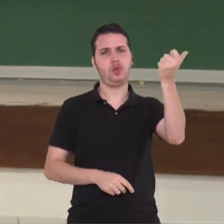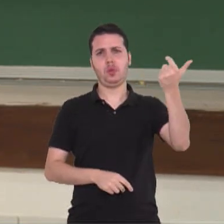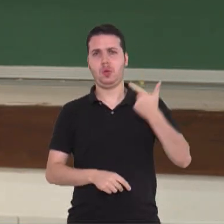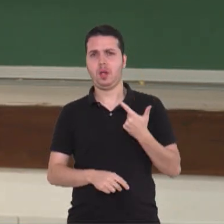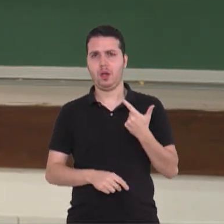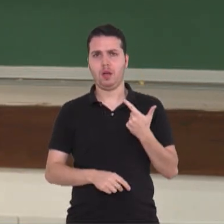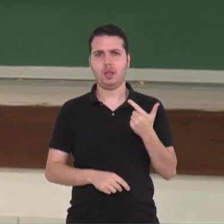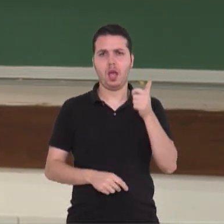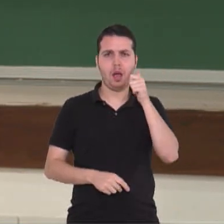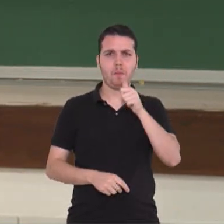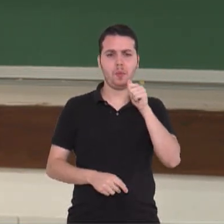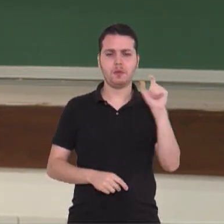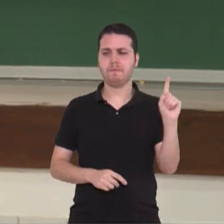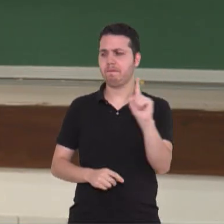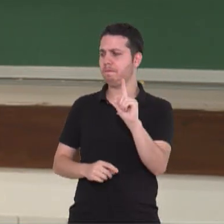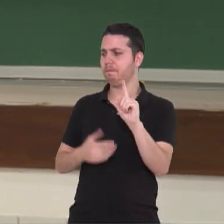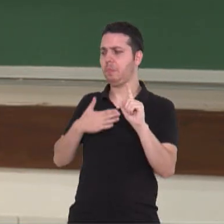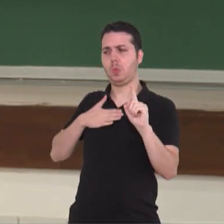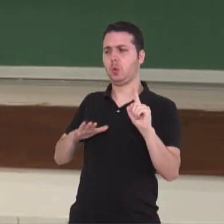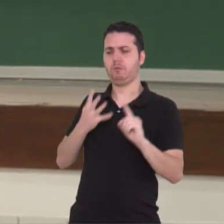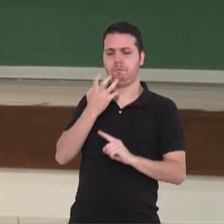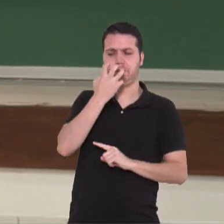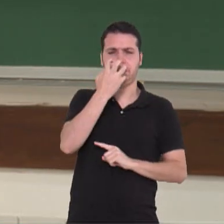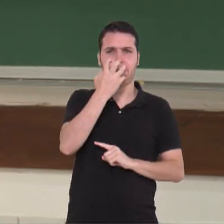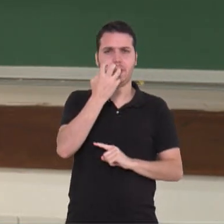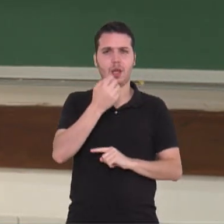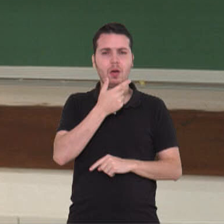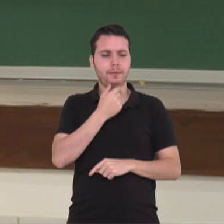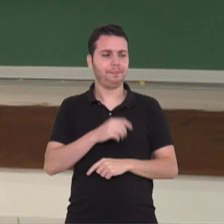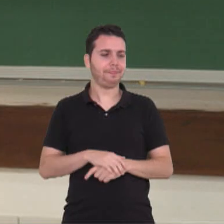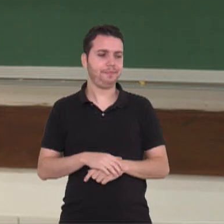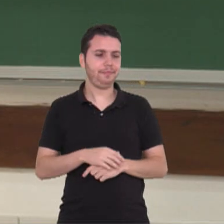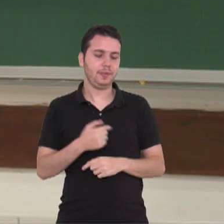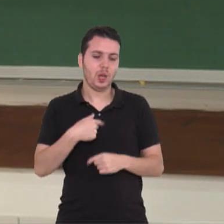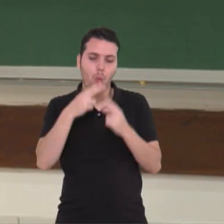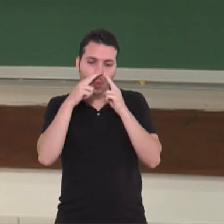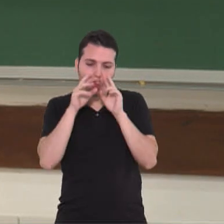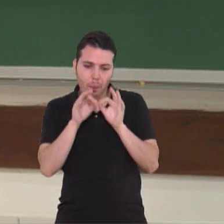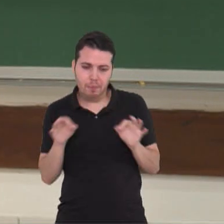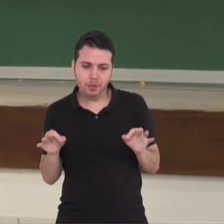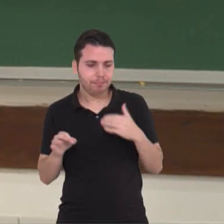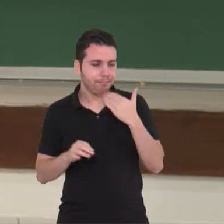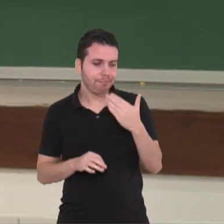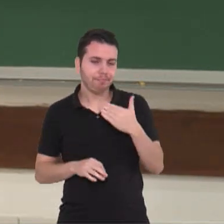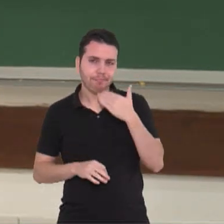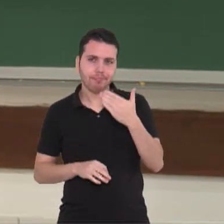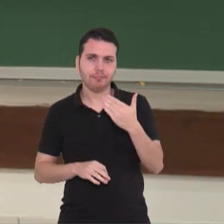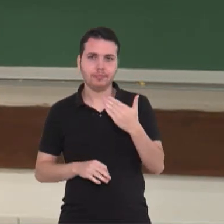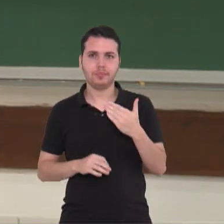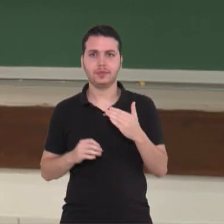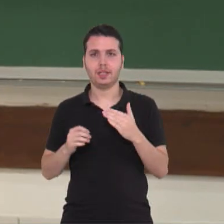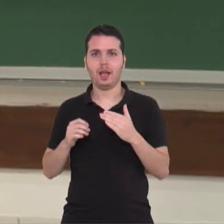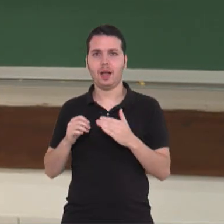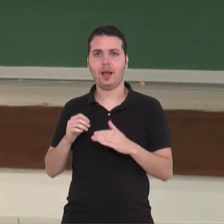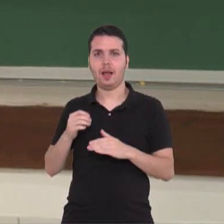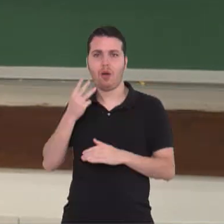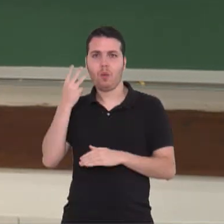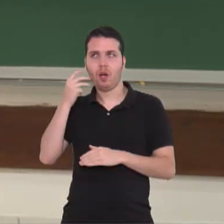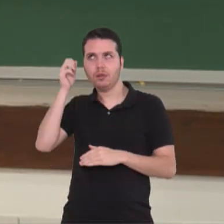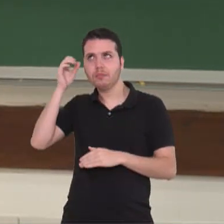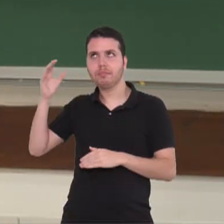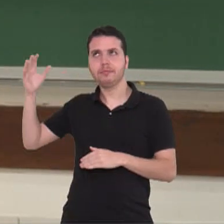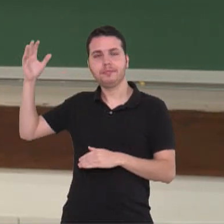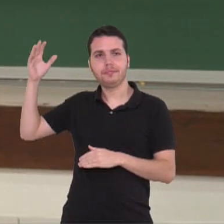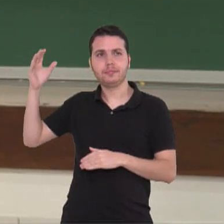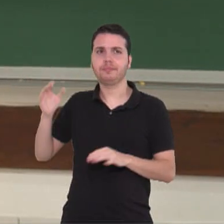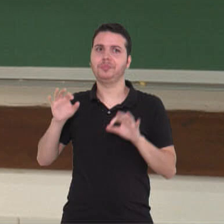Ele achou que ele estava sendo humilde, mas só de mexer com a moça já não estava sendo humilde, né? E o Garfo, debochado, falou, com certeza